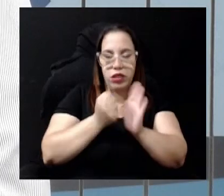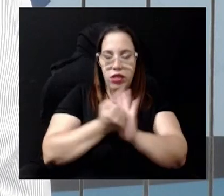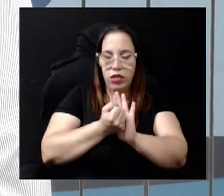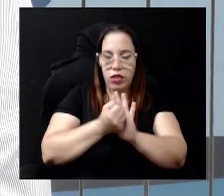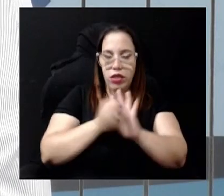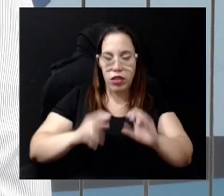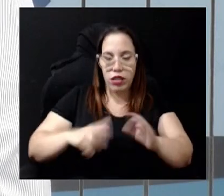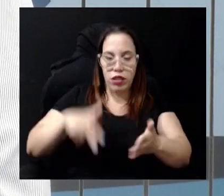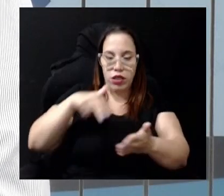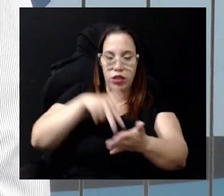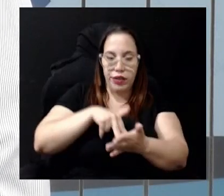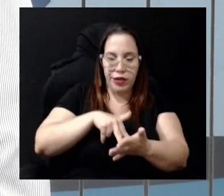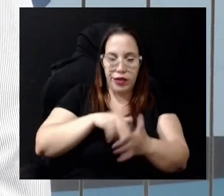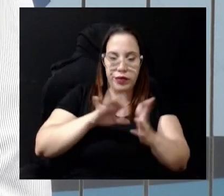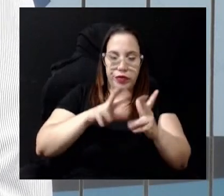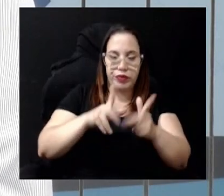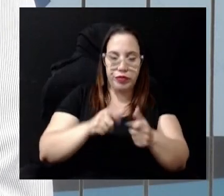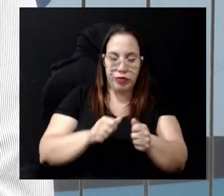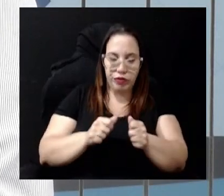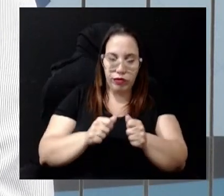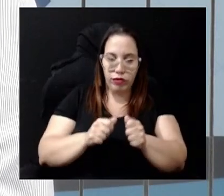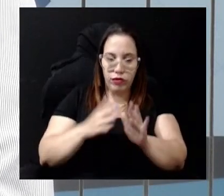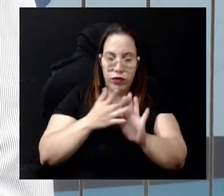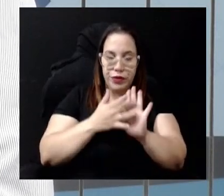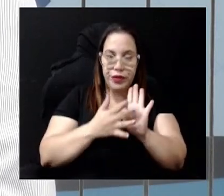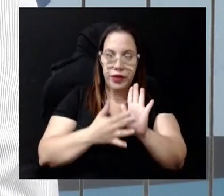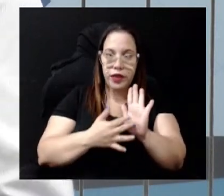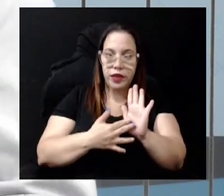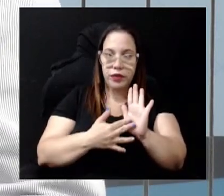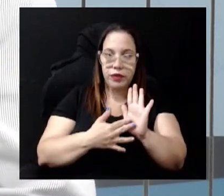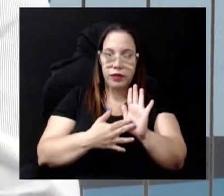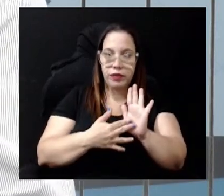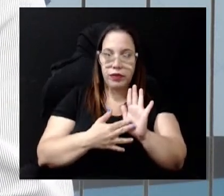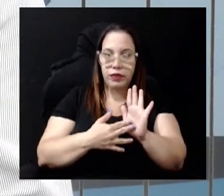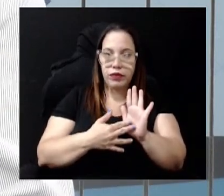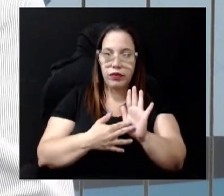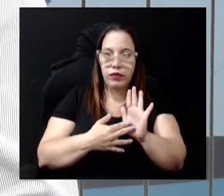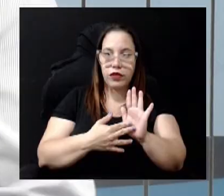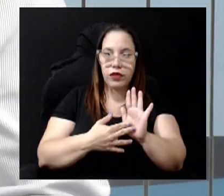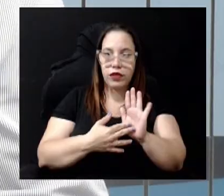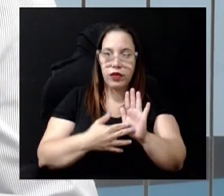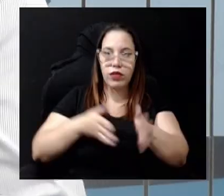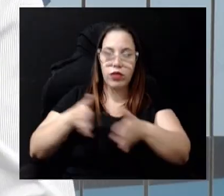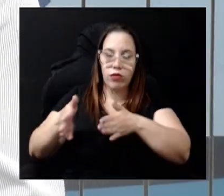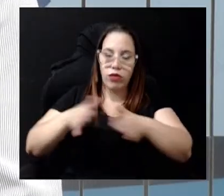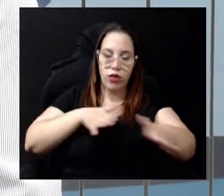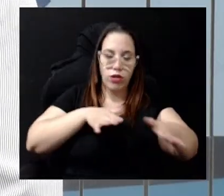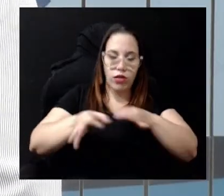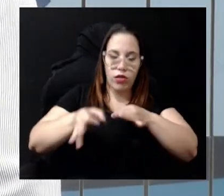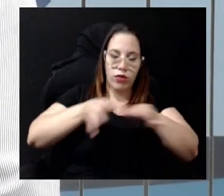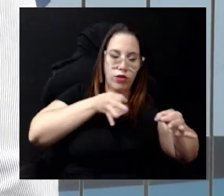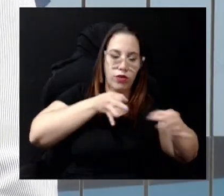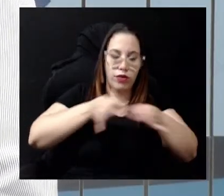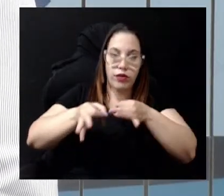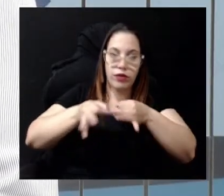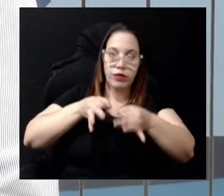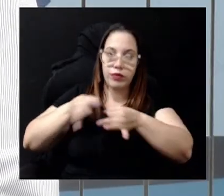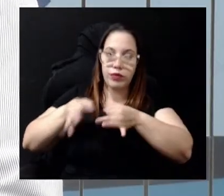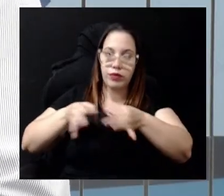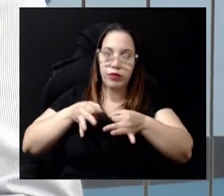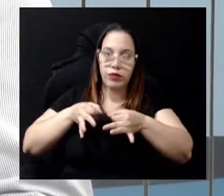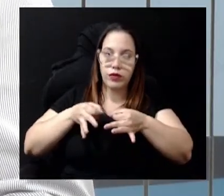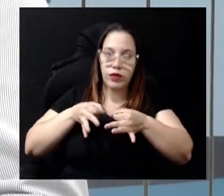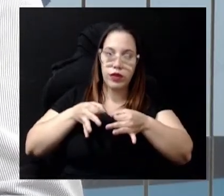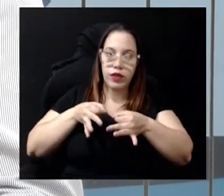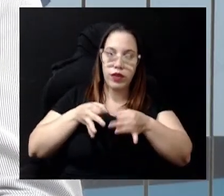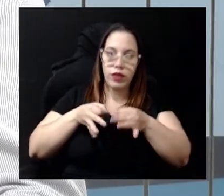âmbito de toda a estrutura de produção do país, o processo de planejamento, as ferramentas disponíveis para a gestão hoje, ou